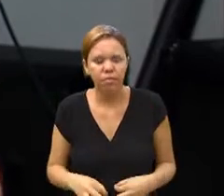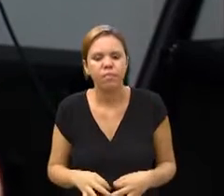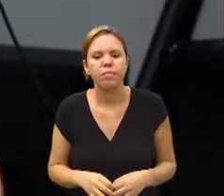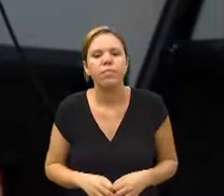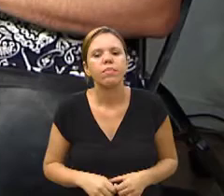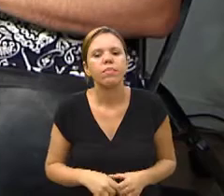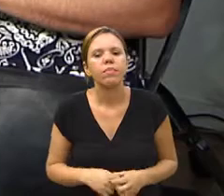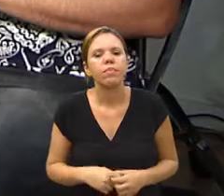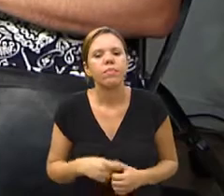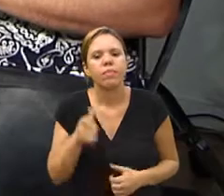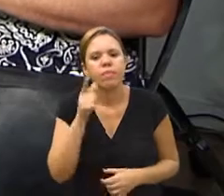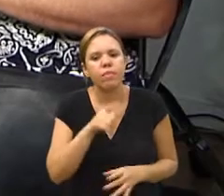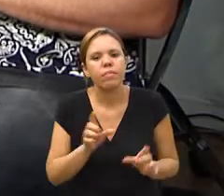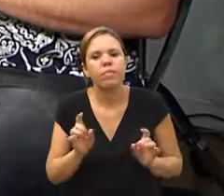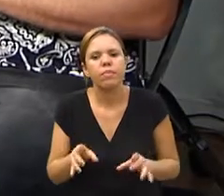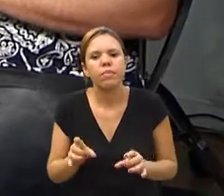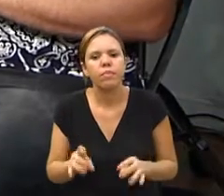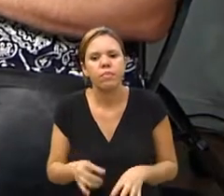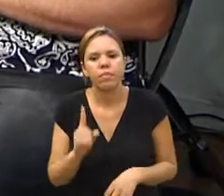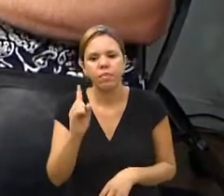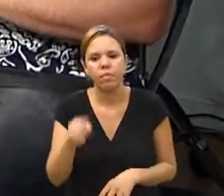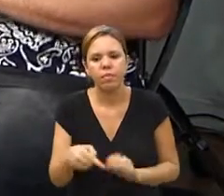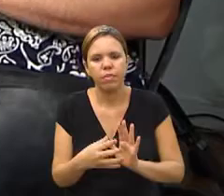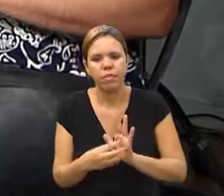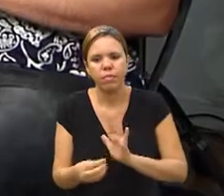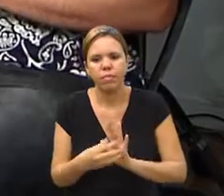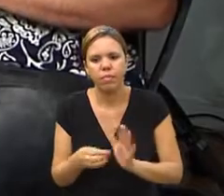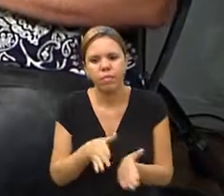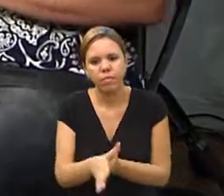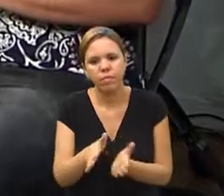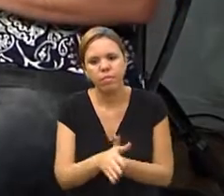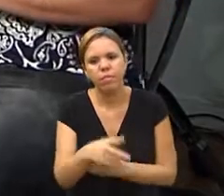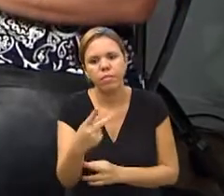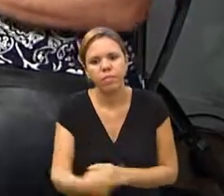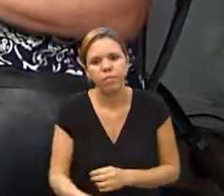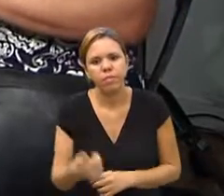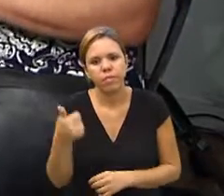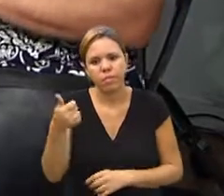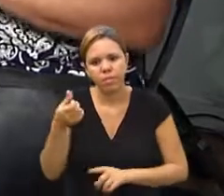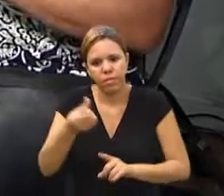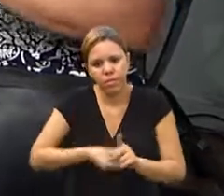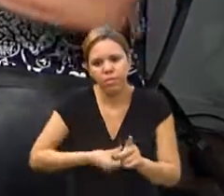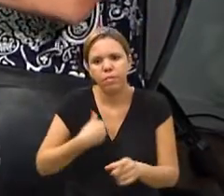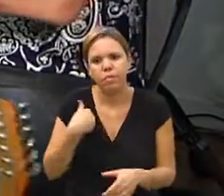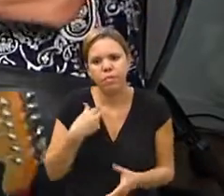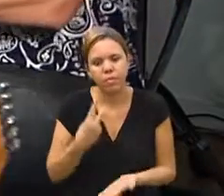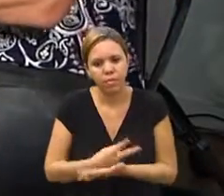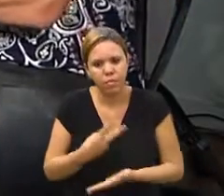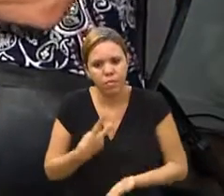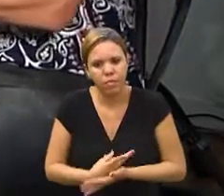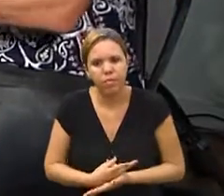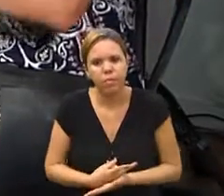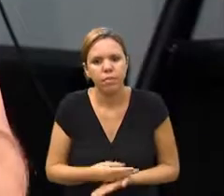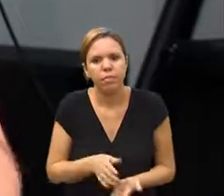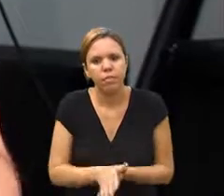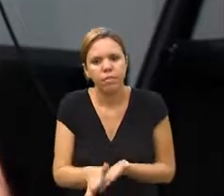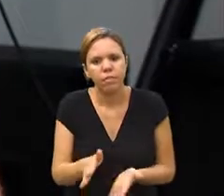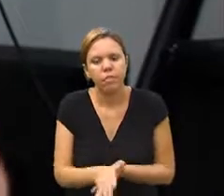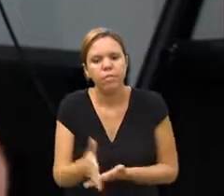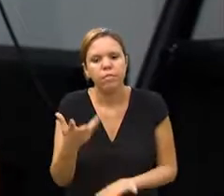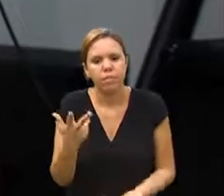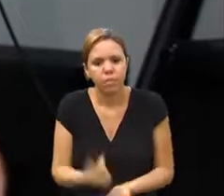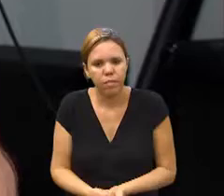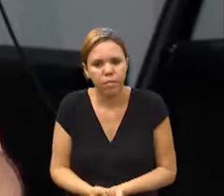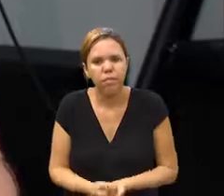fez, eu vendi 1000 cópias prensadas dele nos primeiros 6 meses que eu mesmo imprimi, gravei